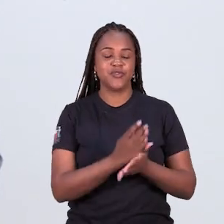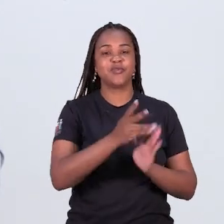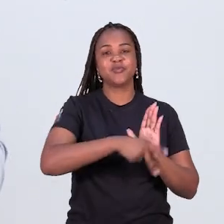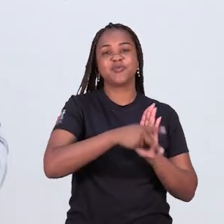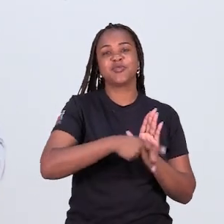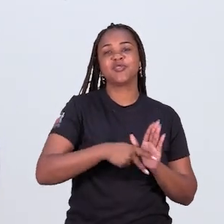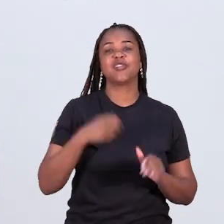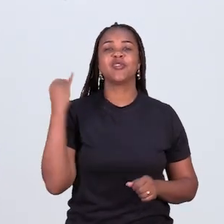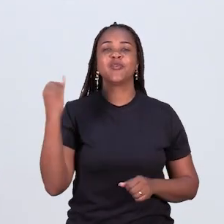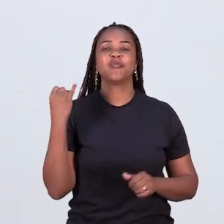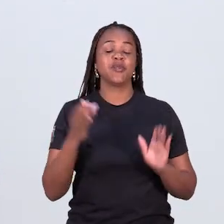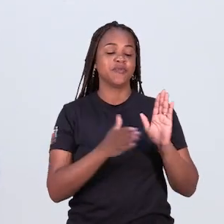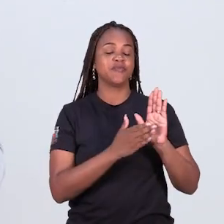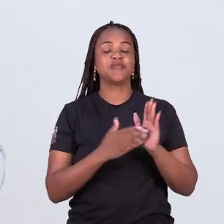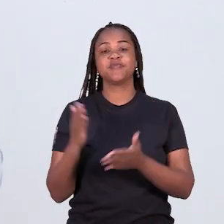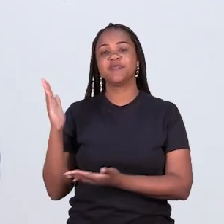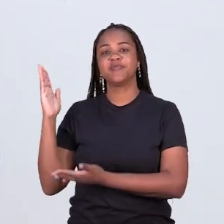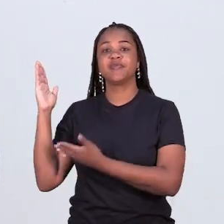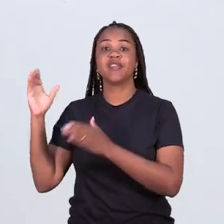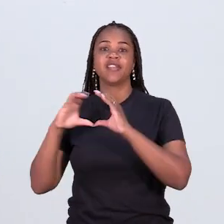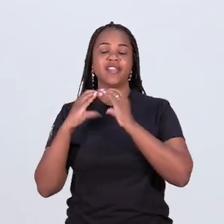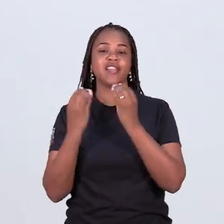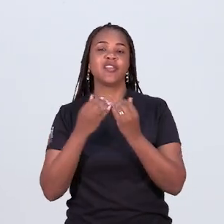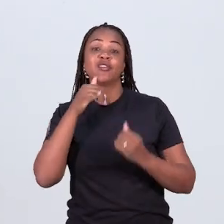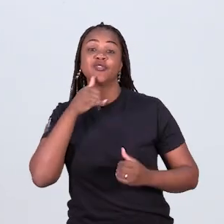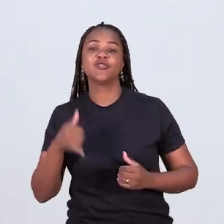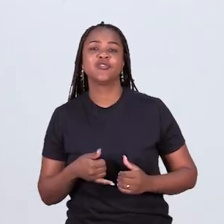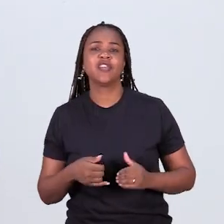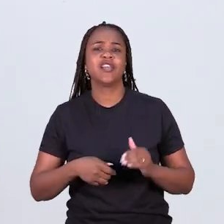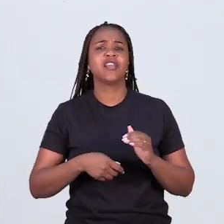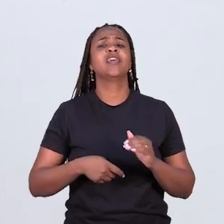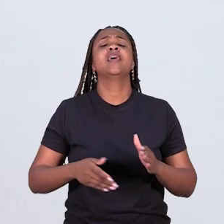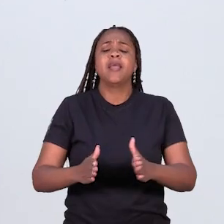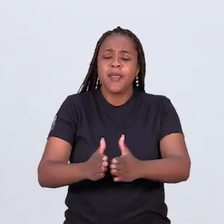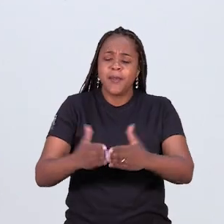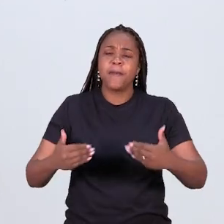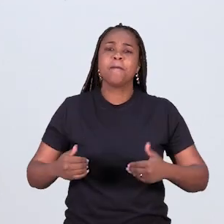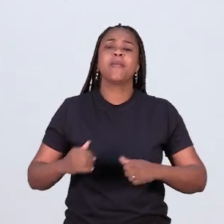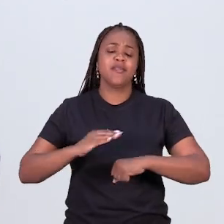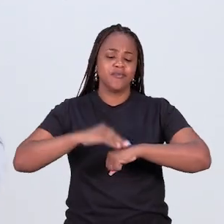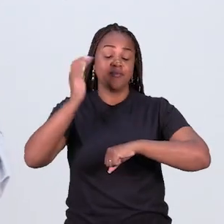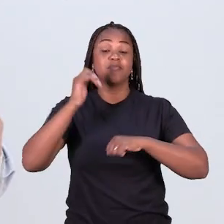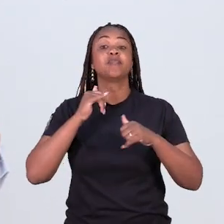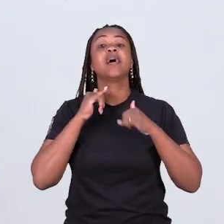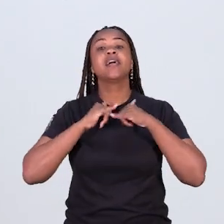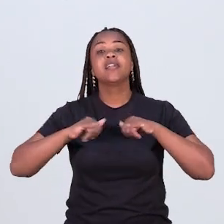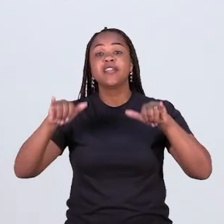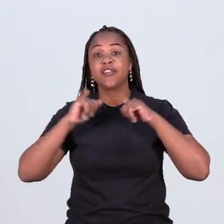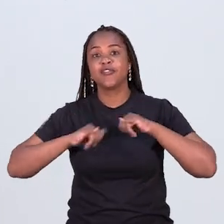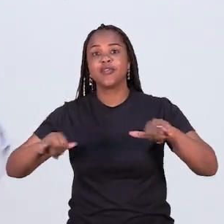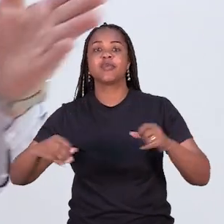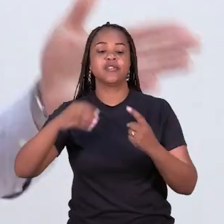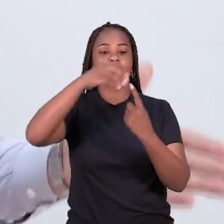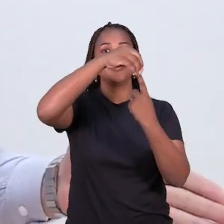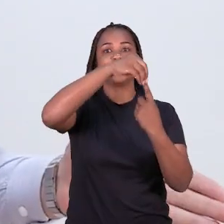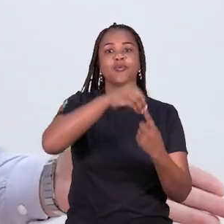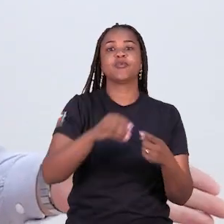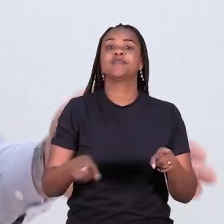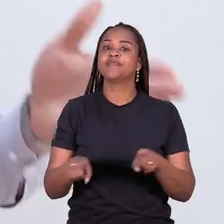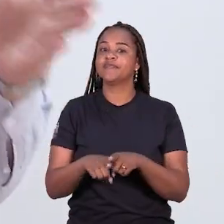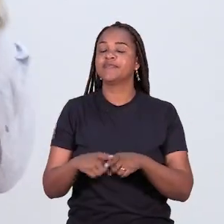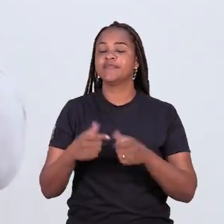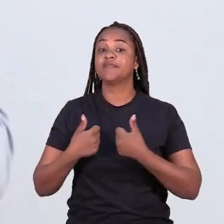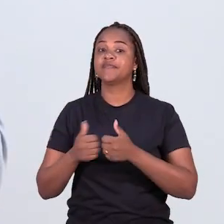Pessoal, hoje foi aprovado um projeto muito importante de minha autoria aqui na Câmara Municipal de Vereadores e um projeto que pede a ampliação das informações no